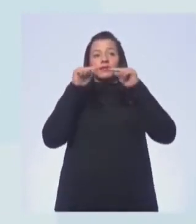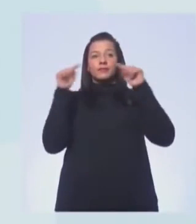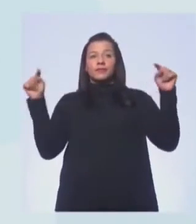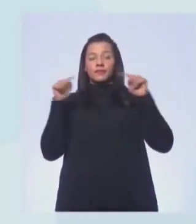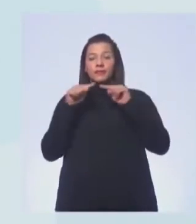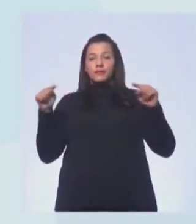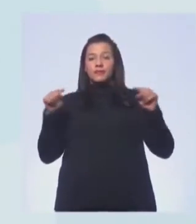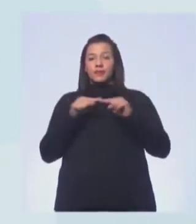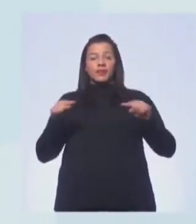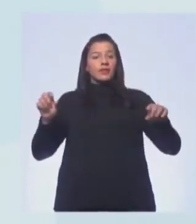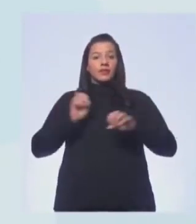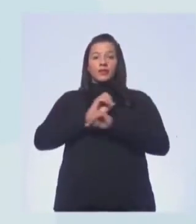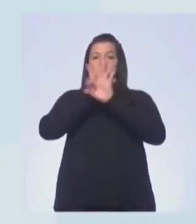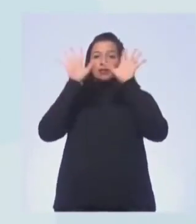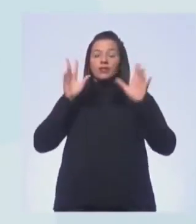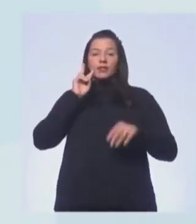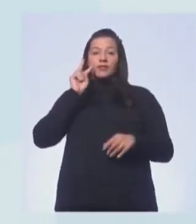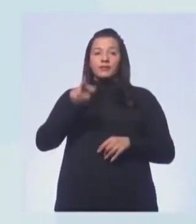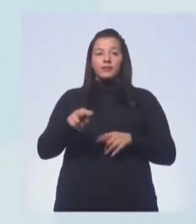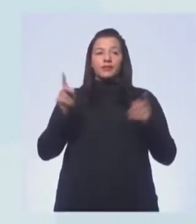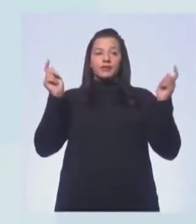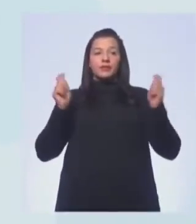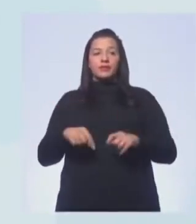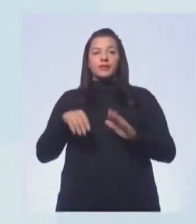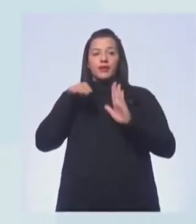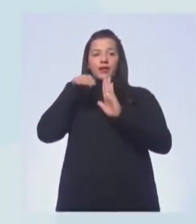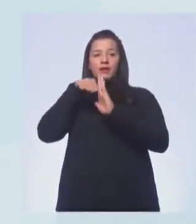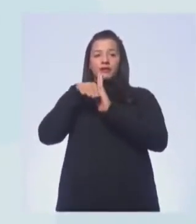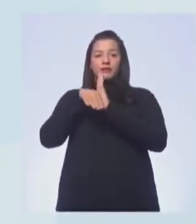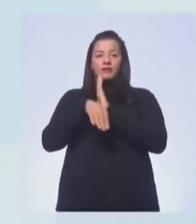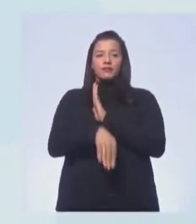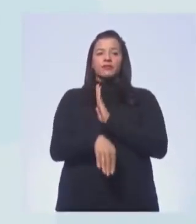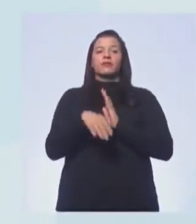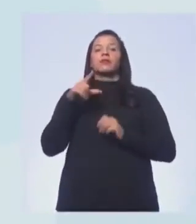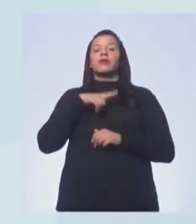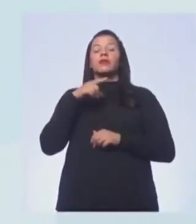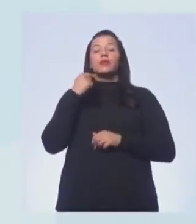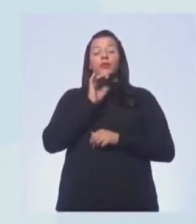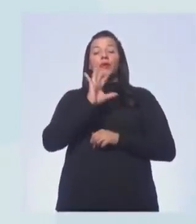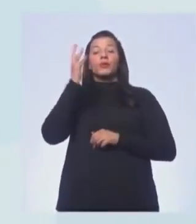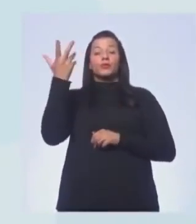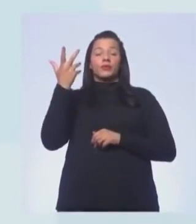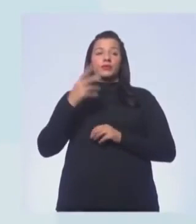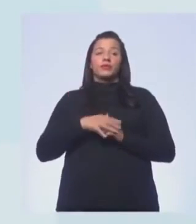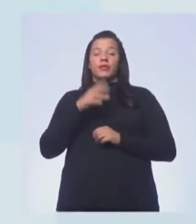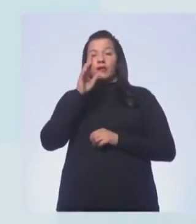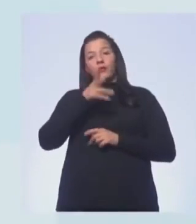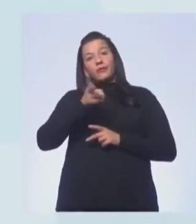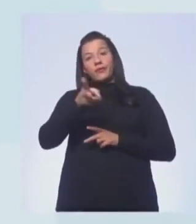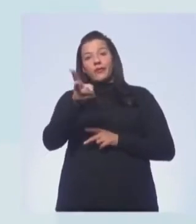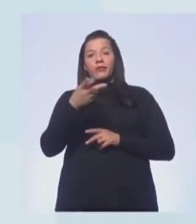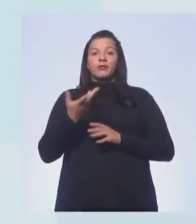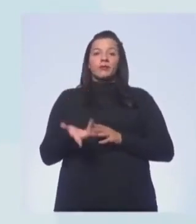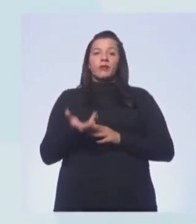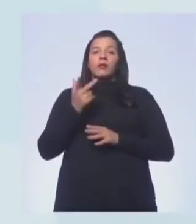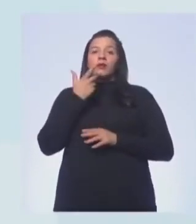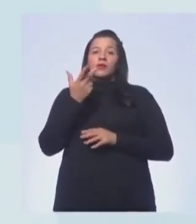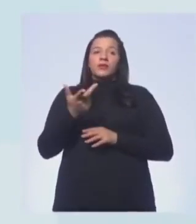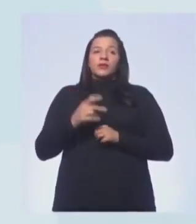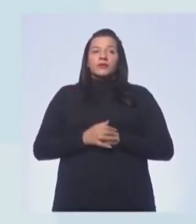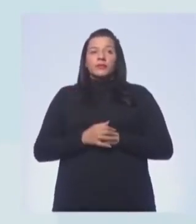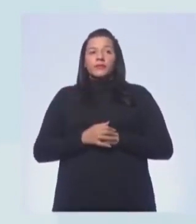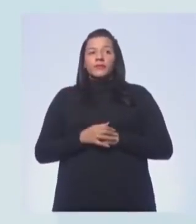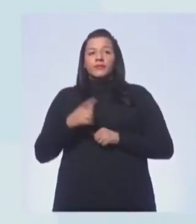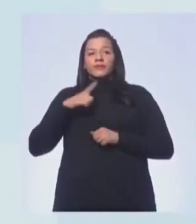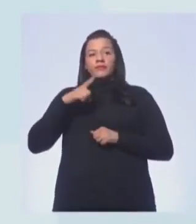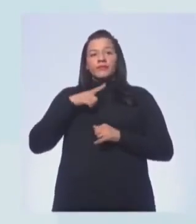dão, claramente dá para ver a queda aí, né? Do que está acontecendo, né? Uma tendência, Sim, né? A gente o gráfico de linha, ele tem,